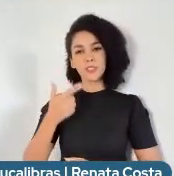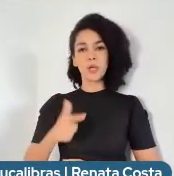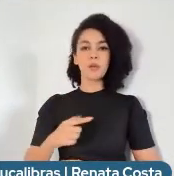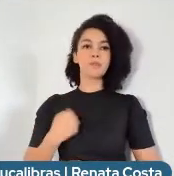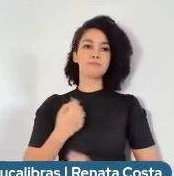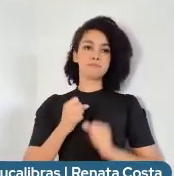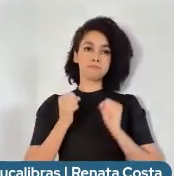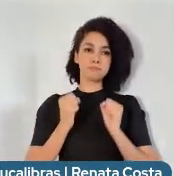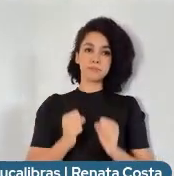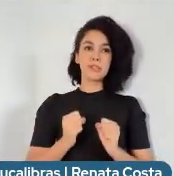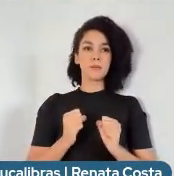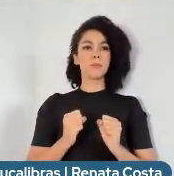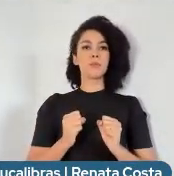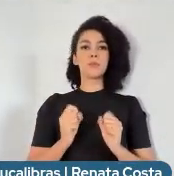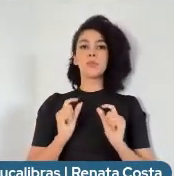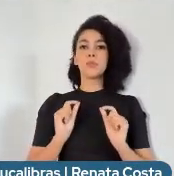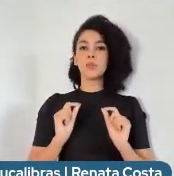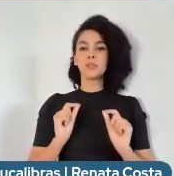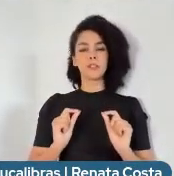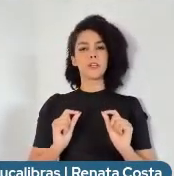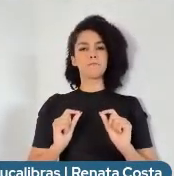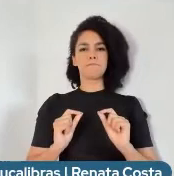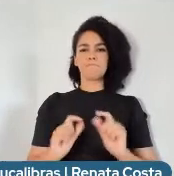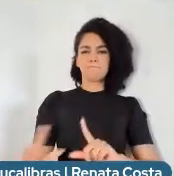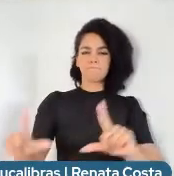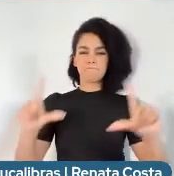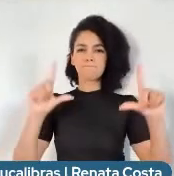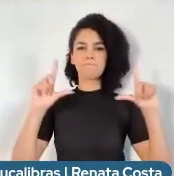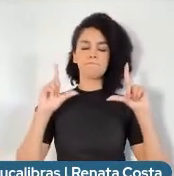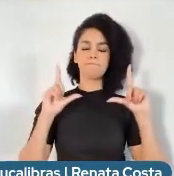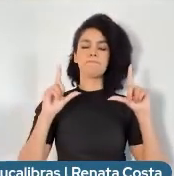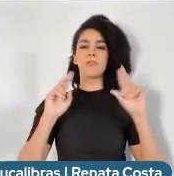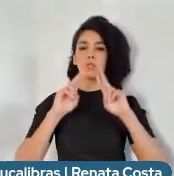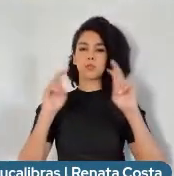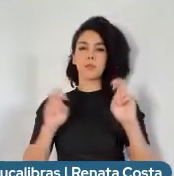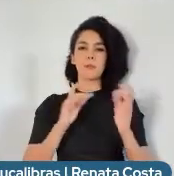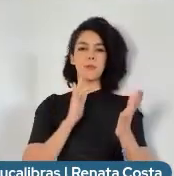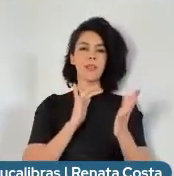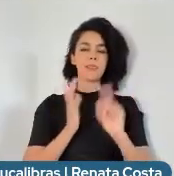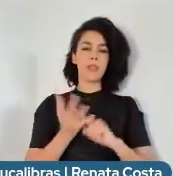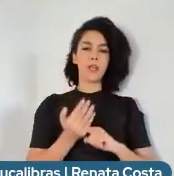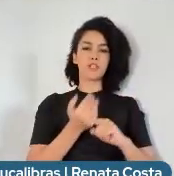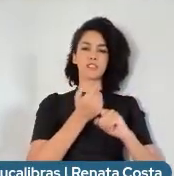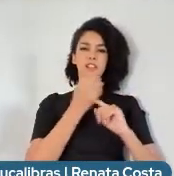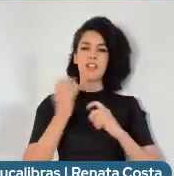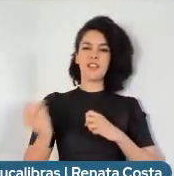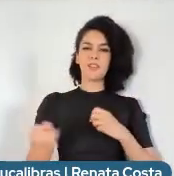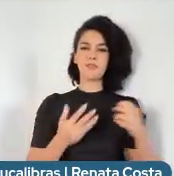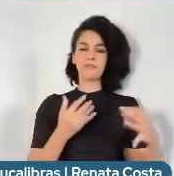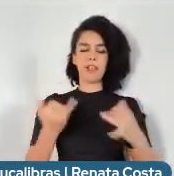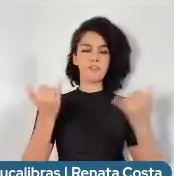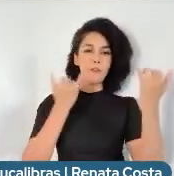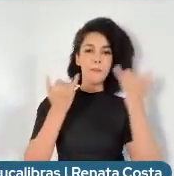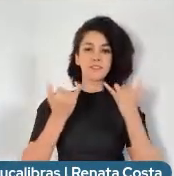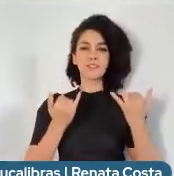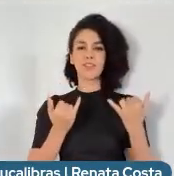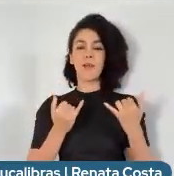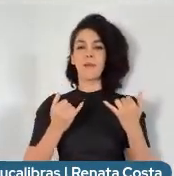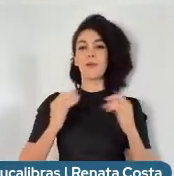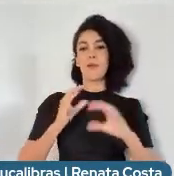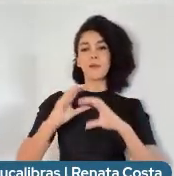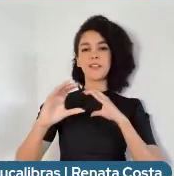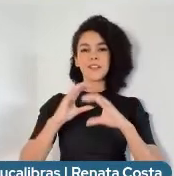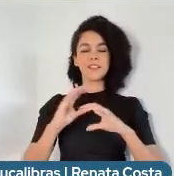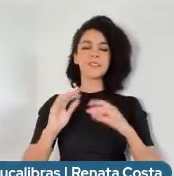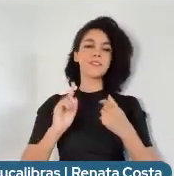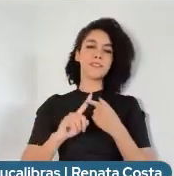possamos levantar a bandeira e a agenda da tecnologia, da informação, da comunicação, a bandeira